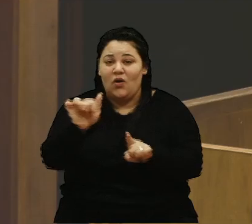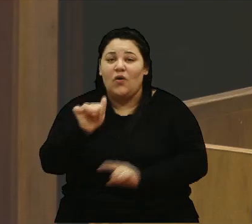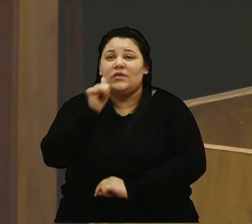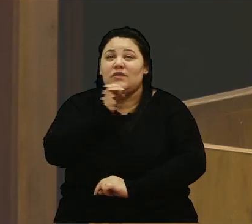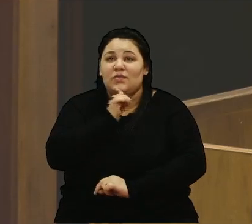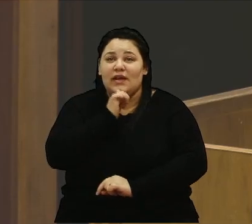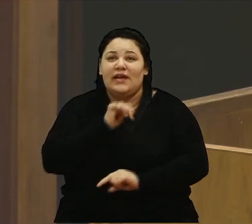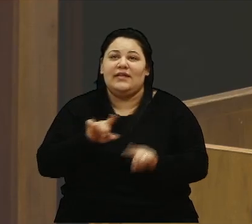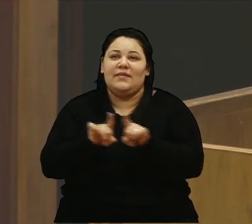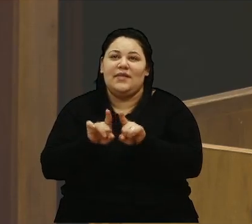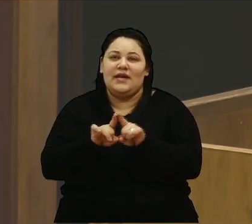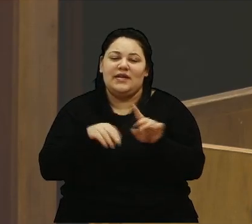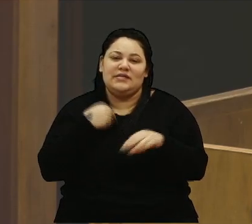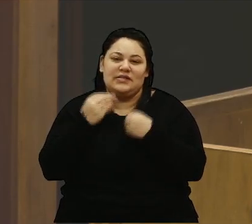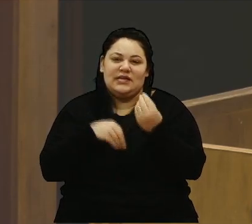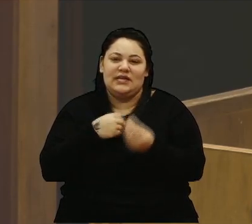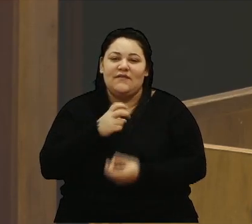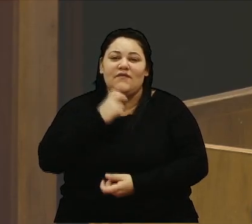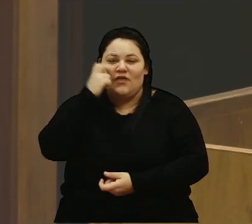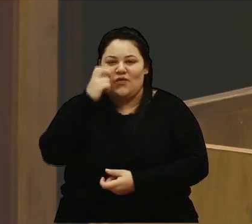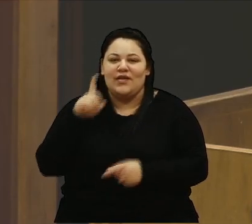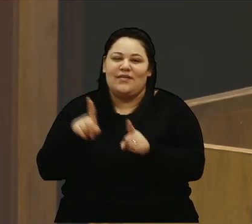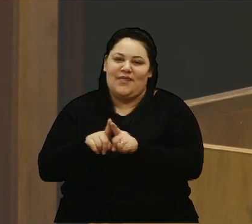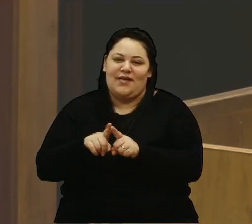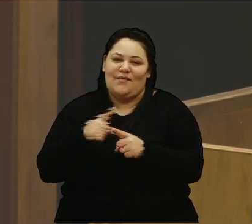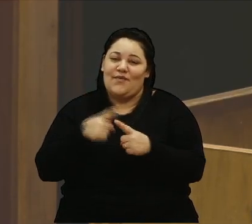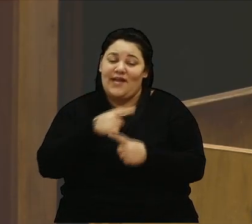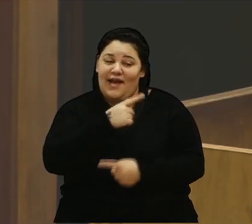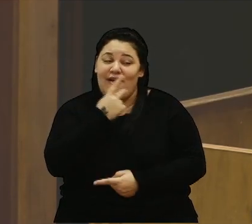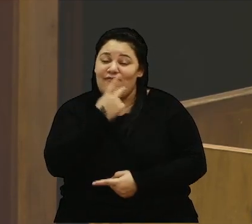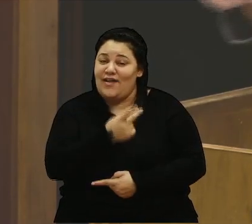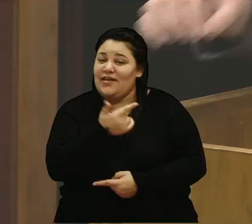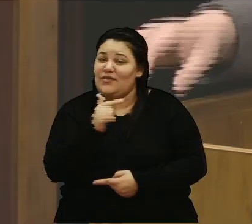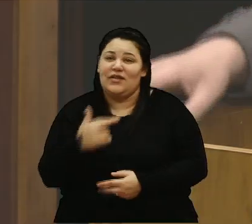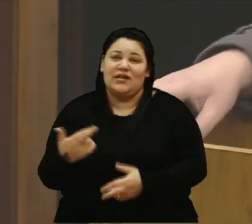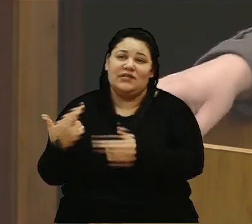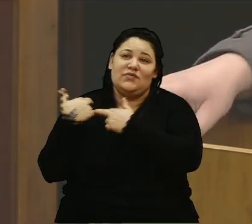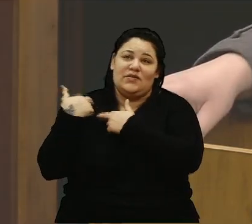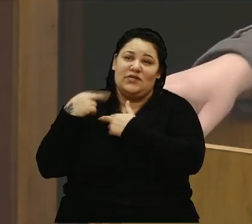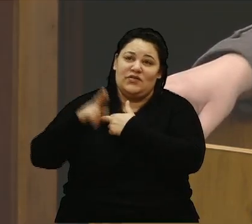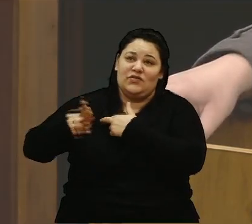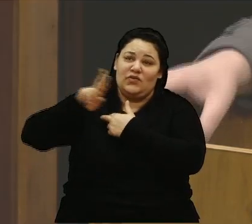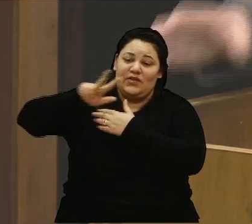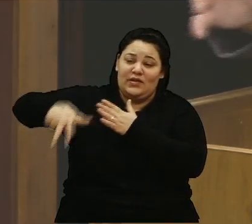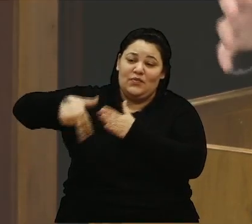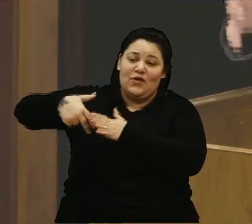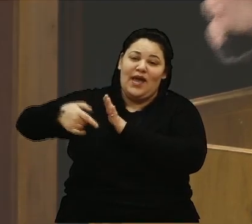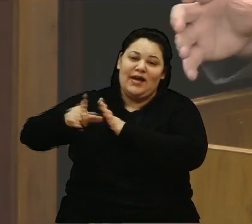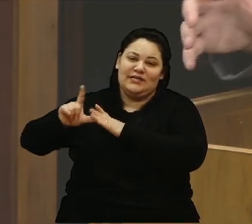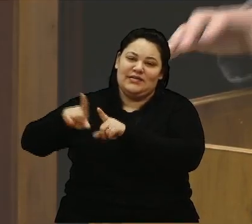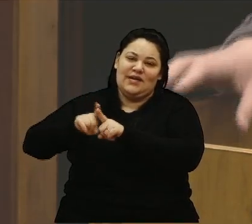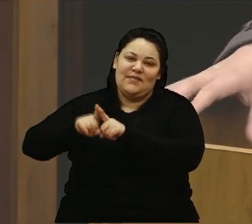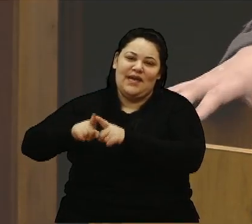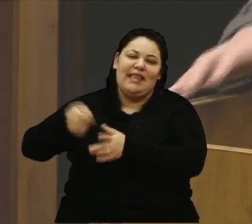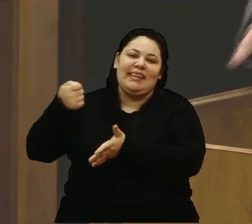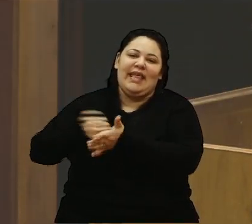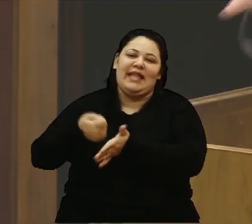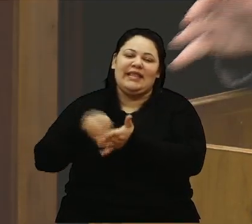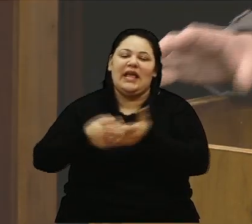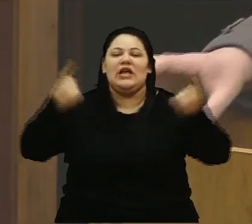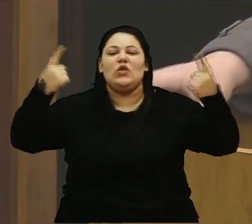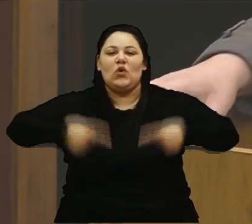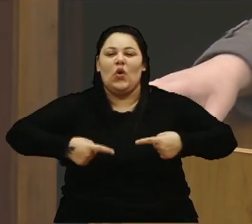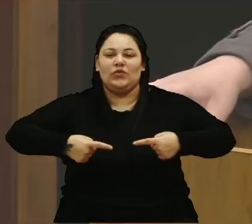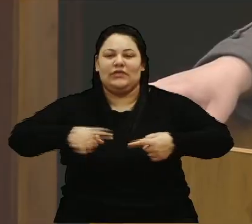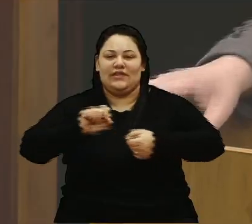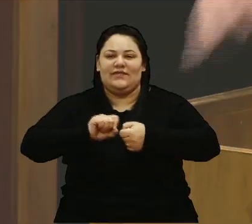aqui sentem-se envergonhadas pela fala de alguém irresponsável que ocupa essa tribuna mais cedo, tentando rivalizar e fazer um nós